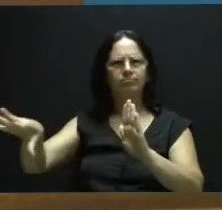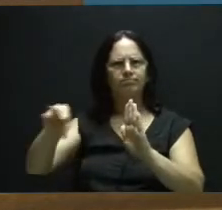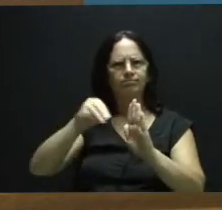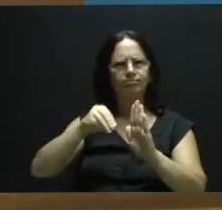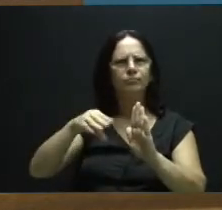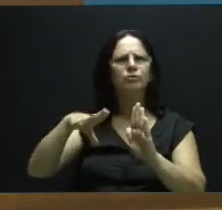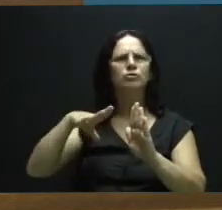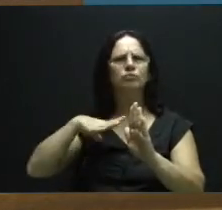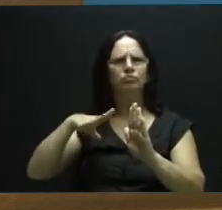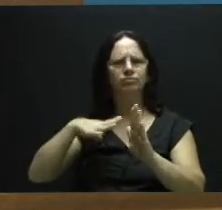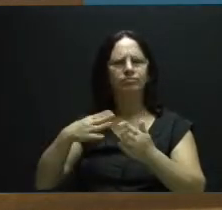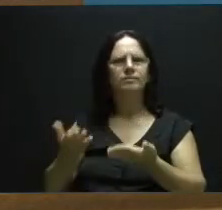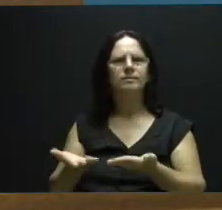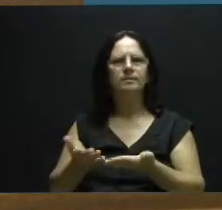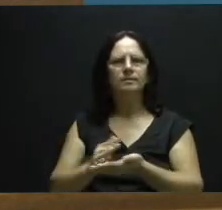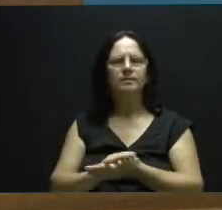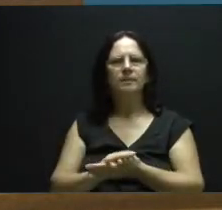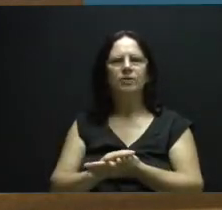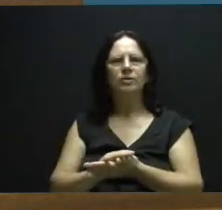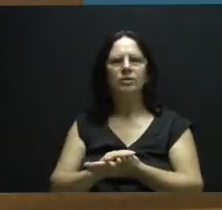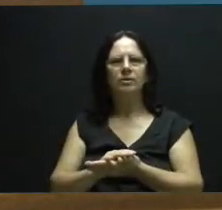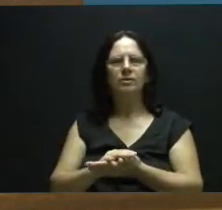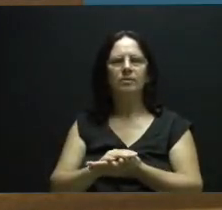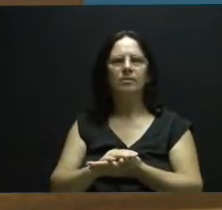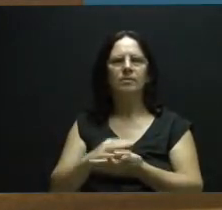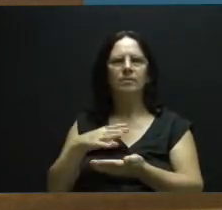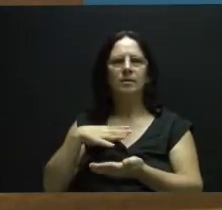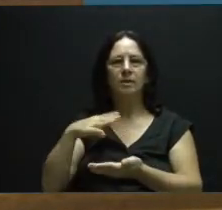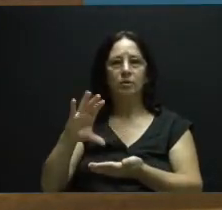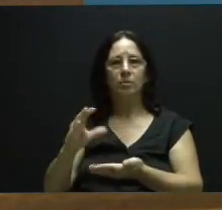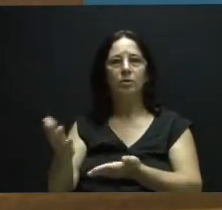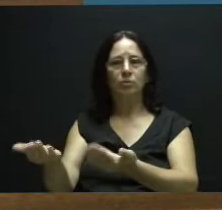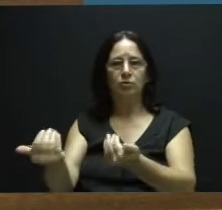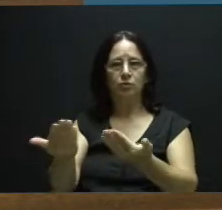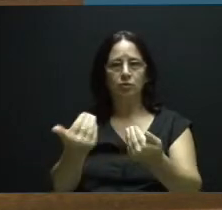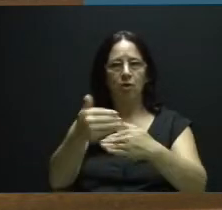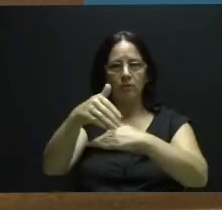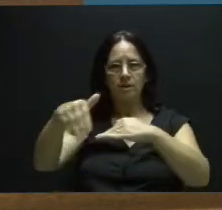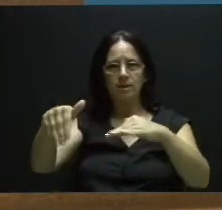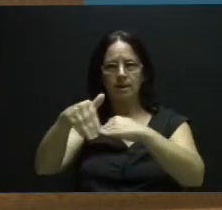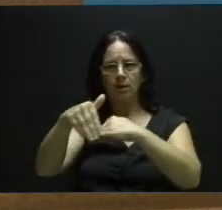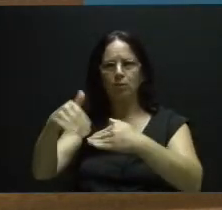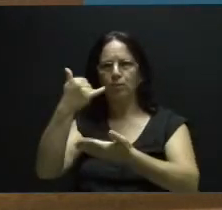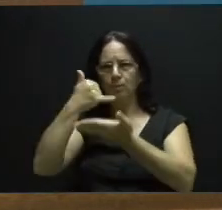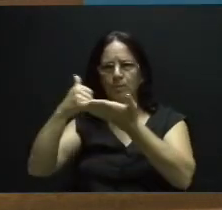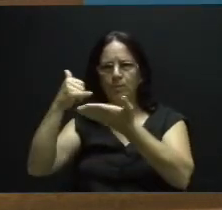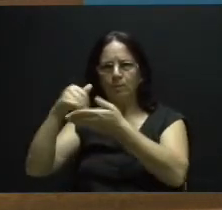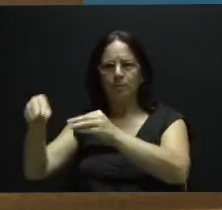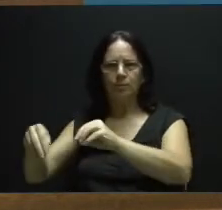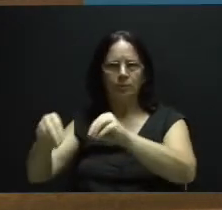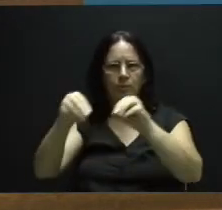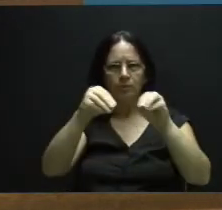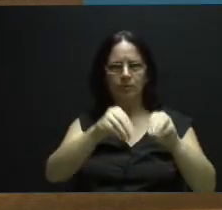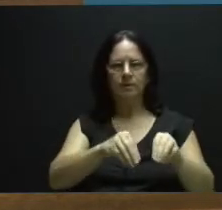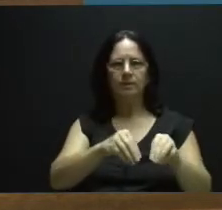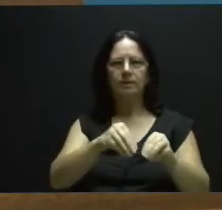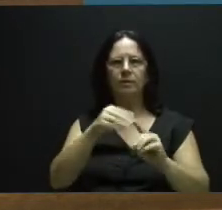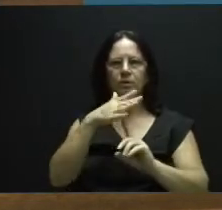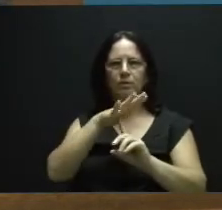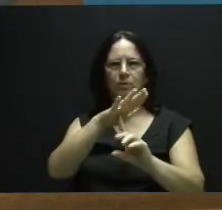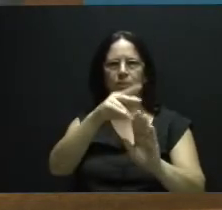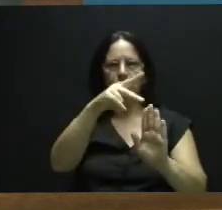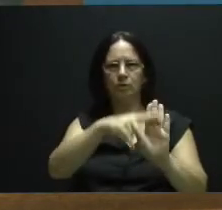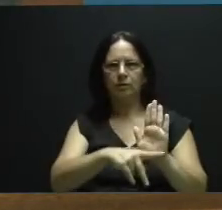muitos deles que talvez estejam no tráfico esteja na droga saíram estariam contemplado a esse